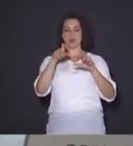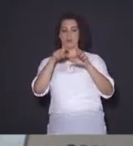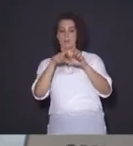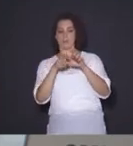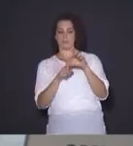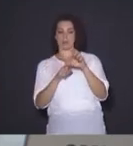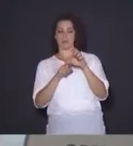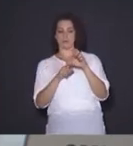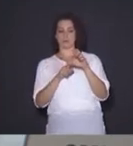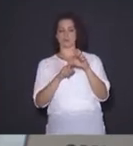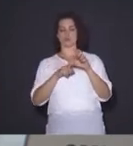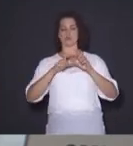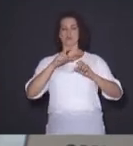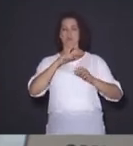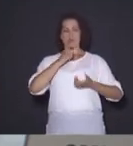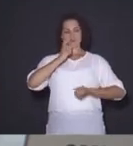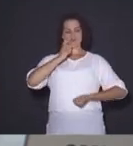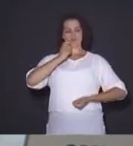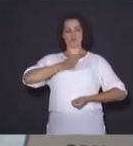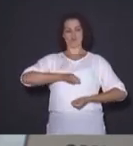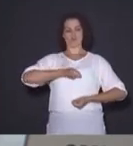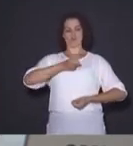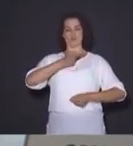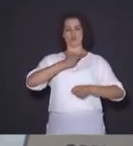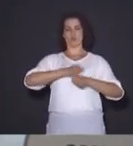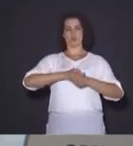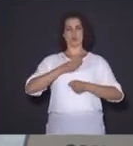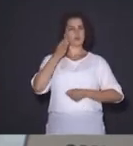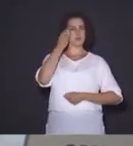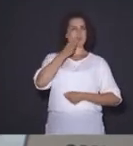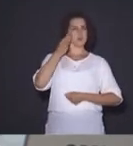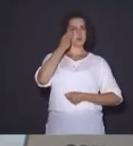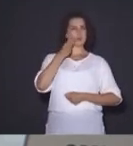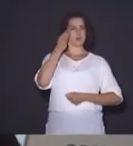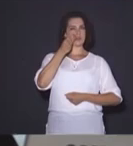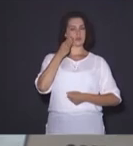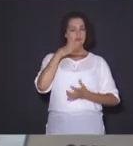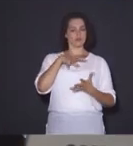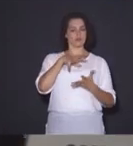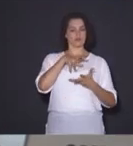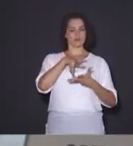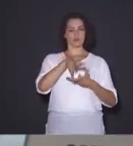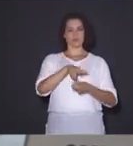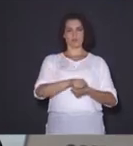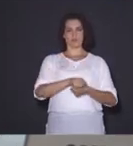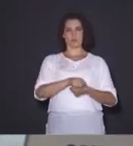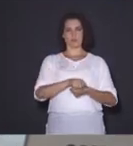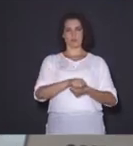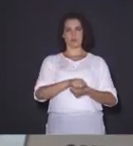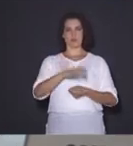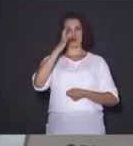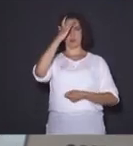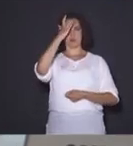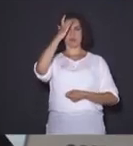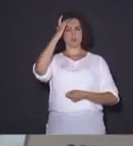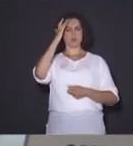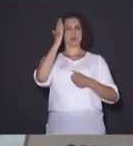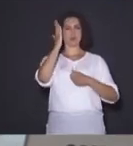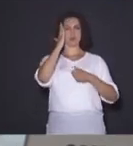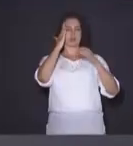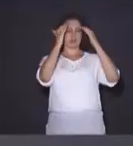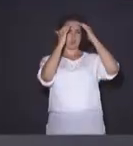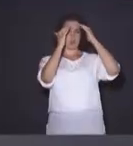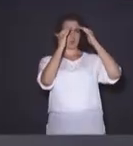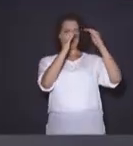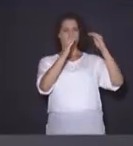com uma dureza que tem experiência de mundo aquele que possui alto grau de distintivo da hombridade só